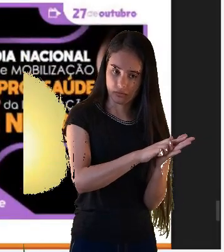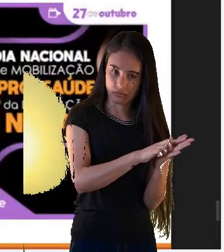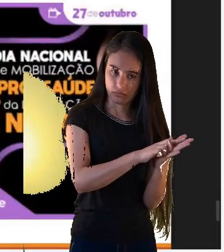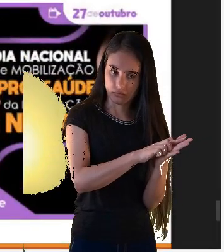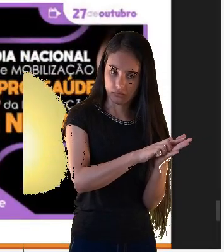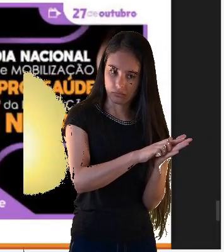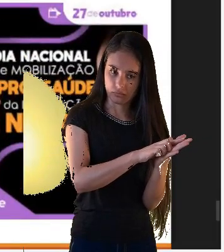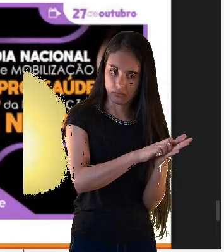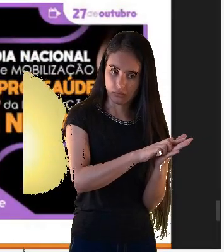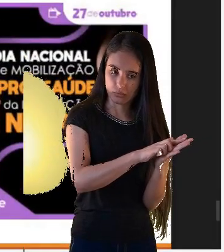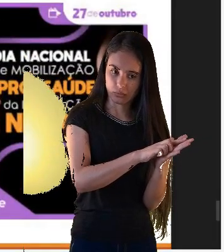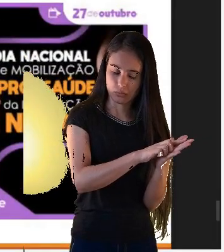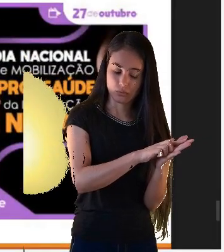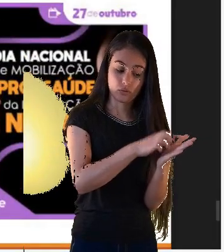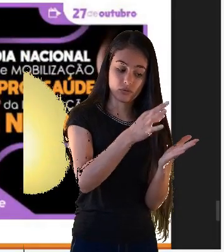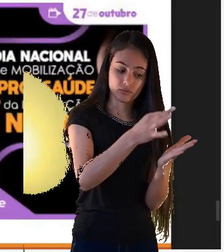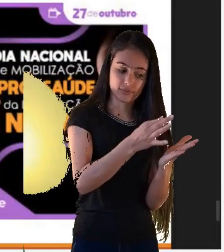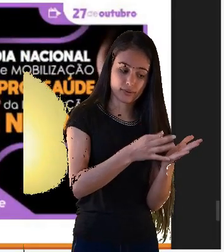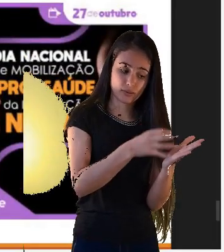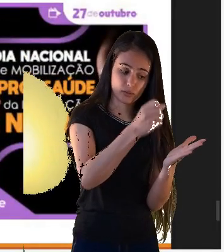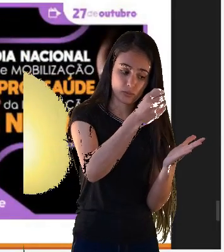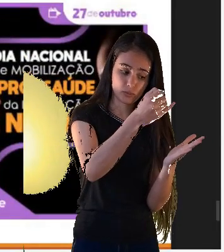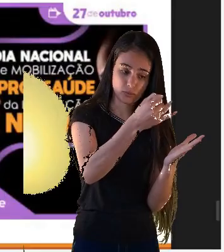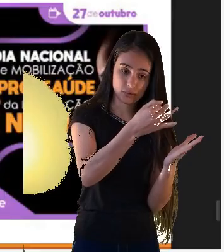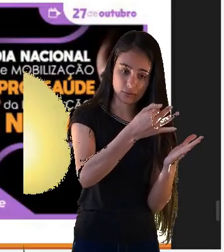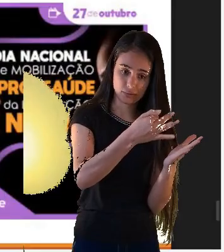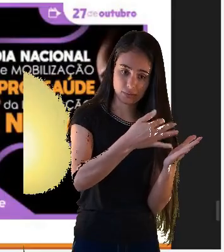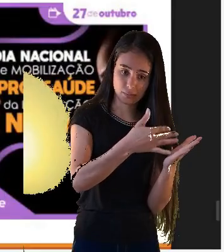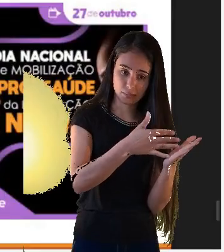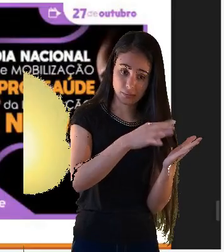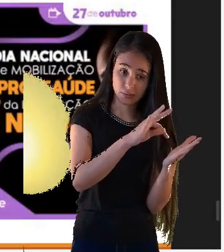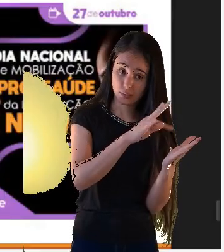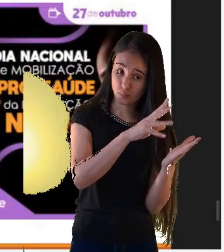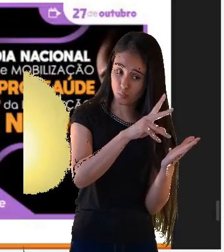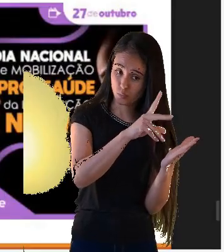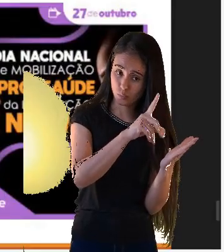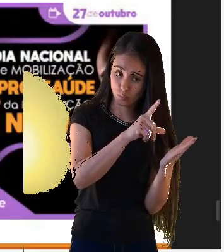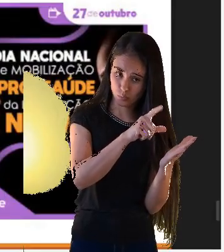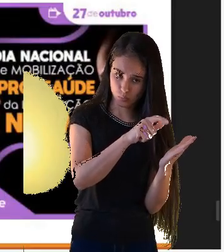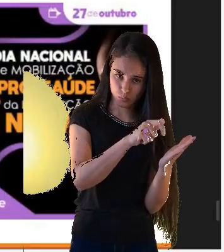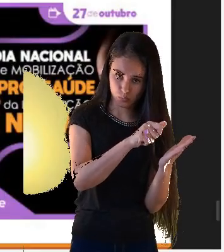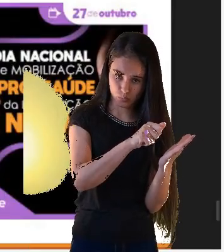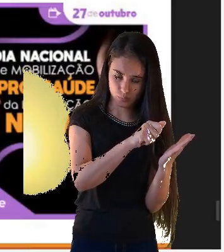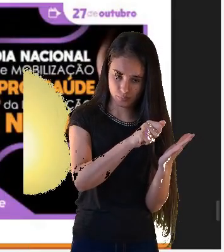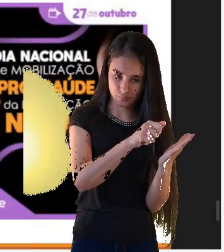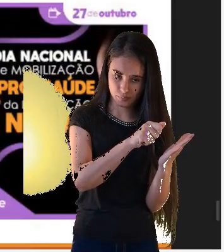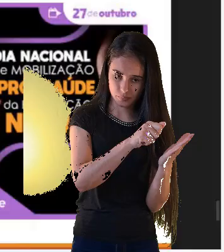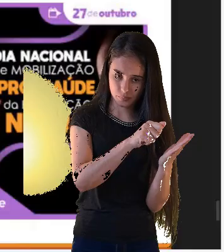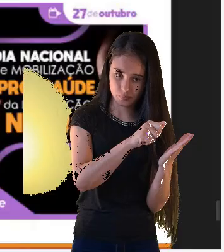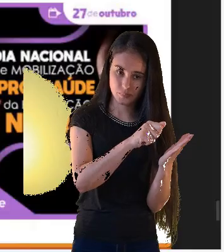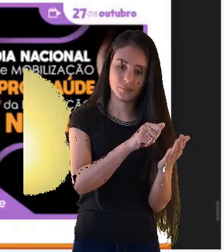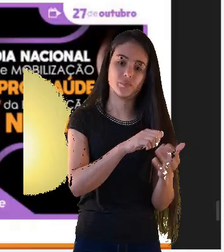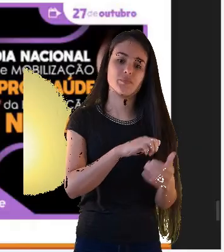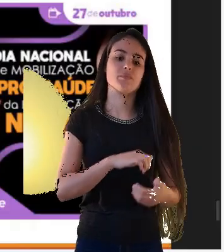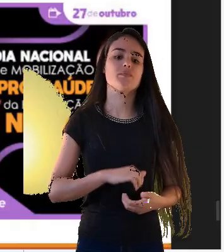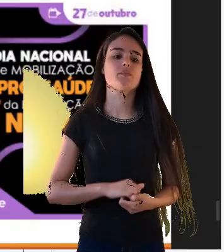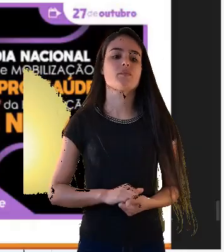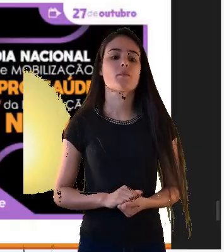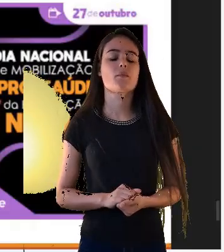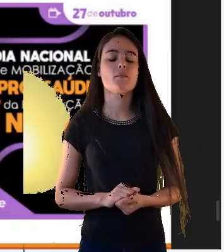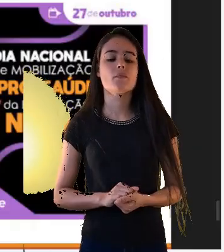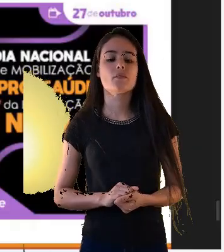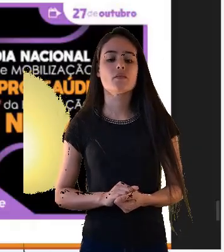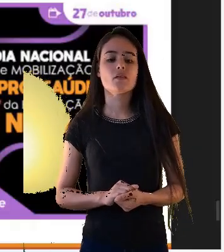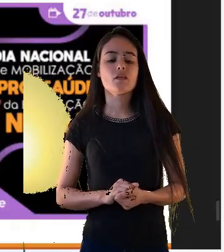E aí, no dia 27, né, de outubro, desde 2007, a gente tem o dia 27 de outubro como